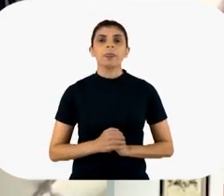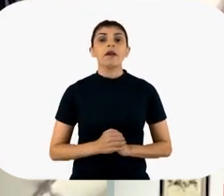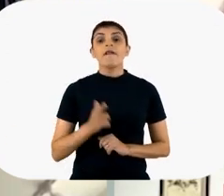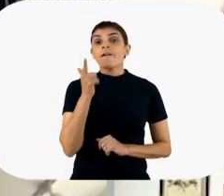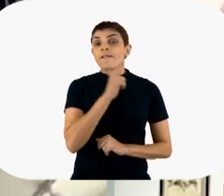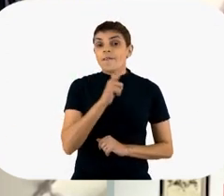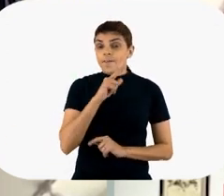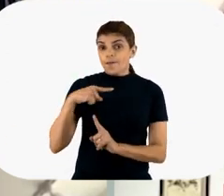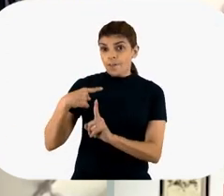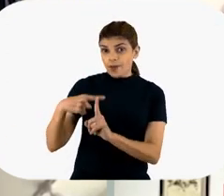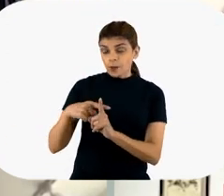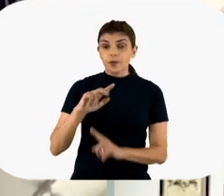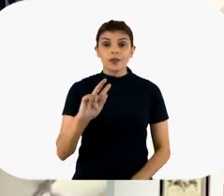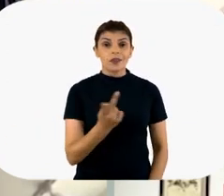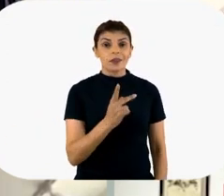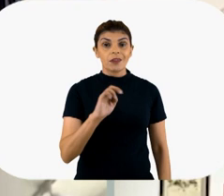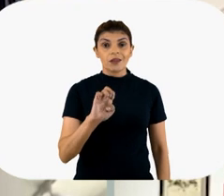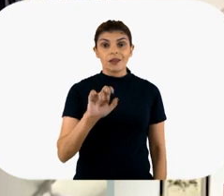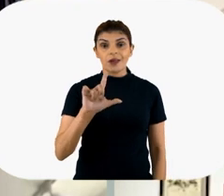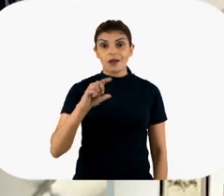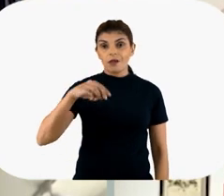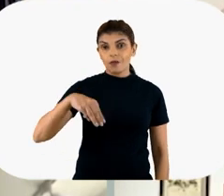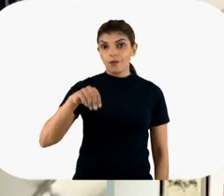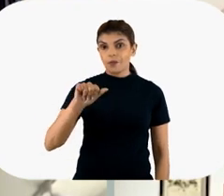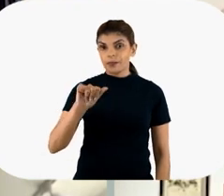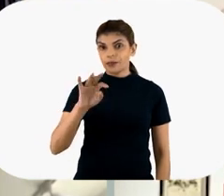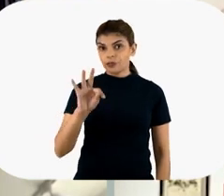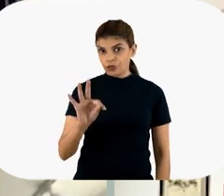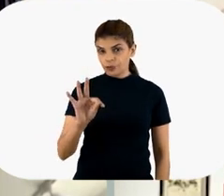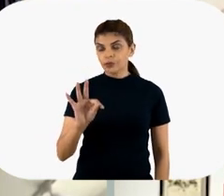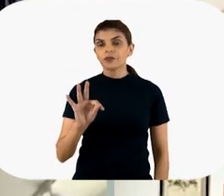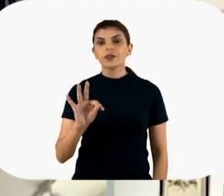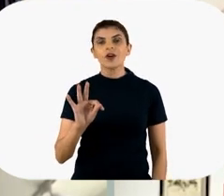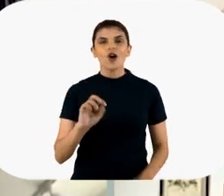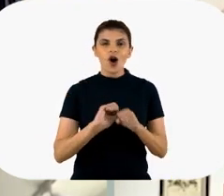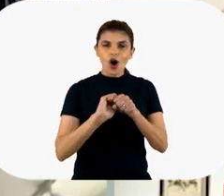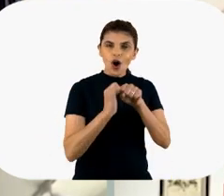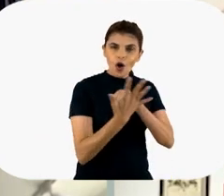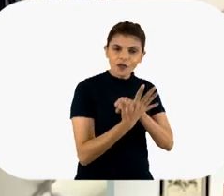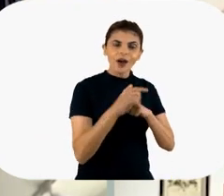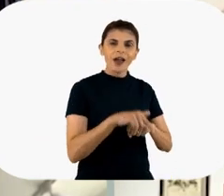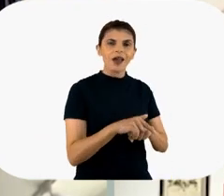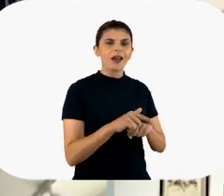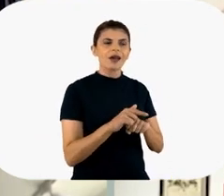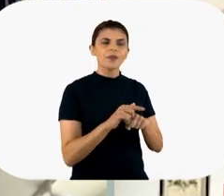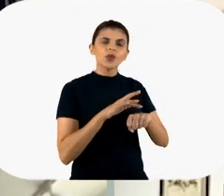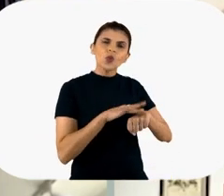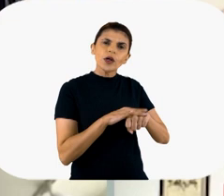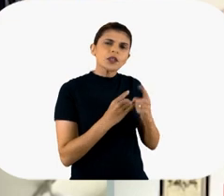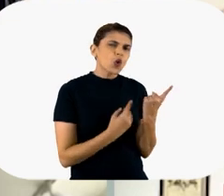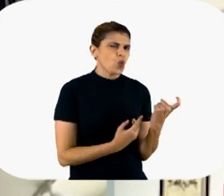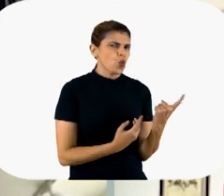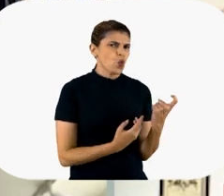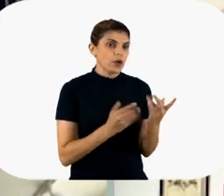Uma vantagem adicional aí do helmet é que a COVID é uma doença um pouco única, em